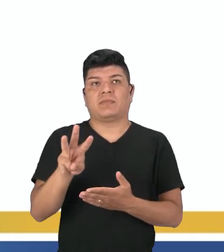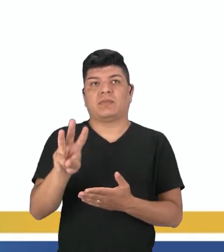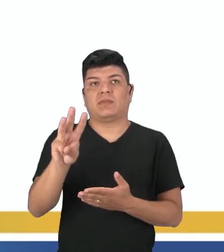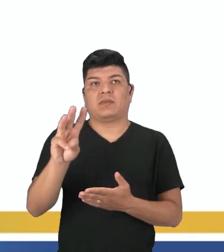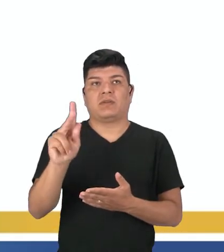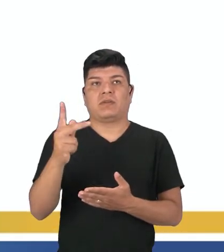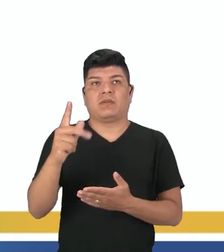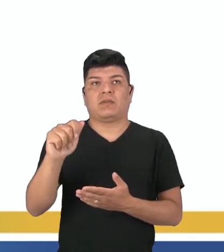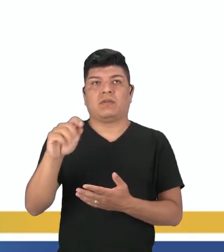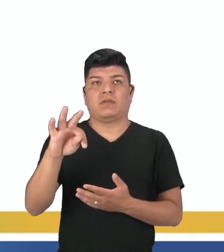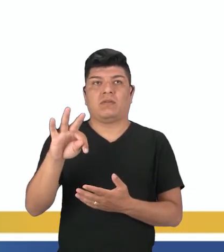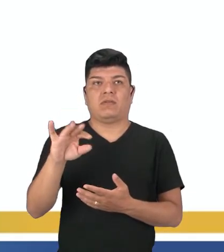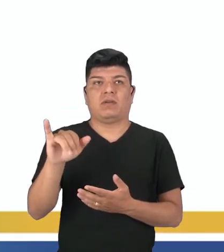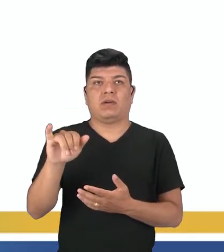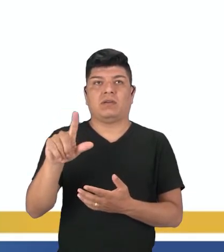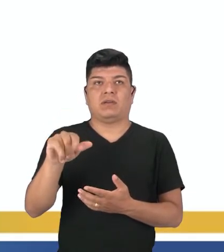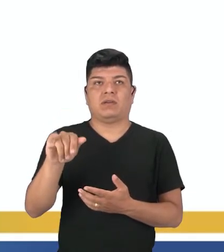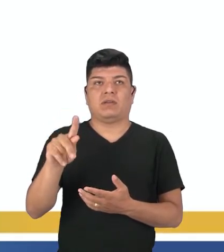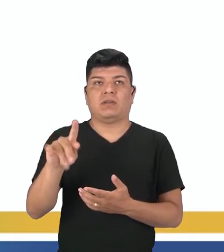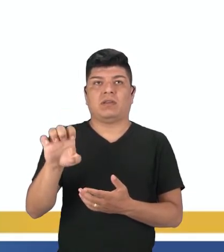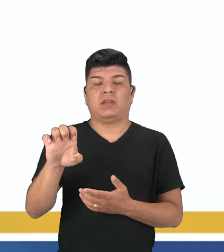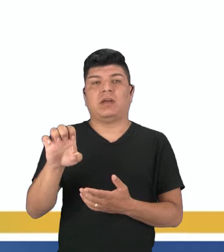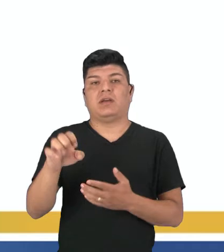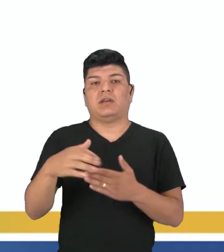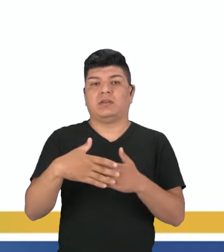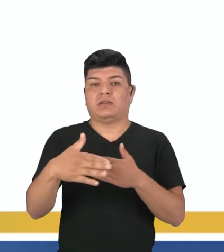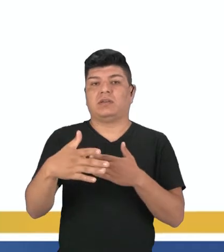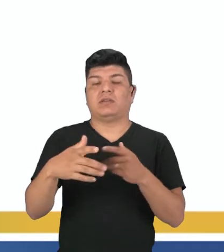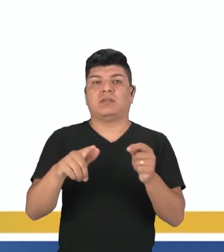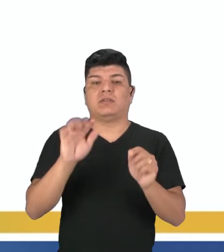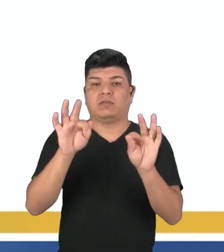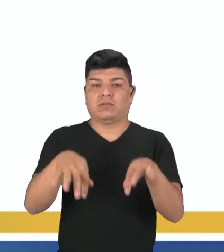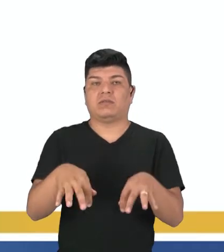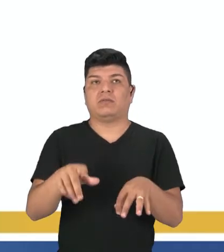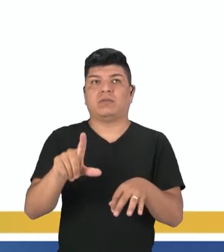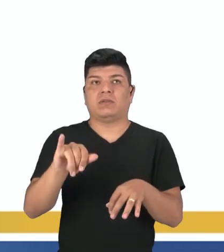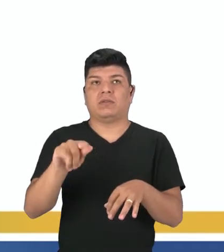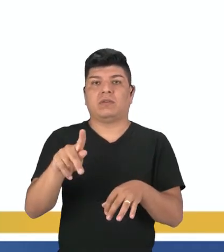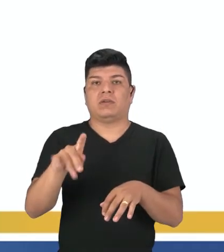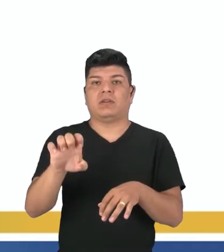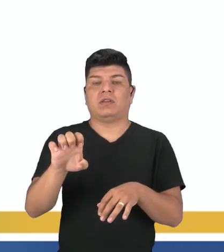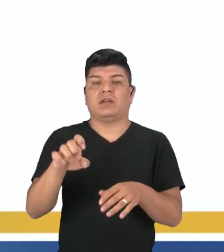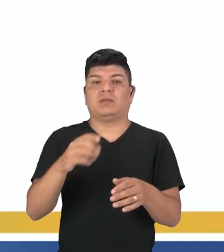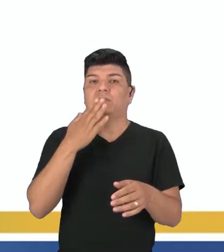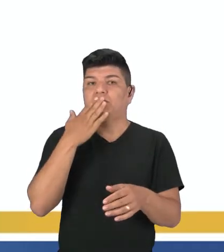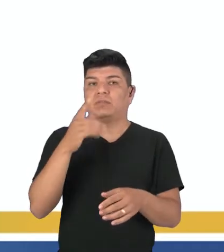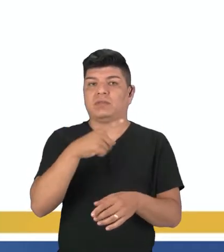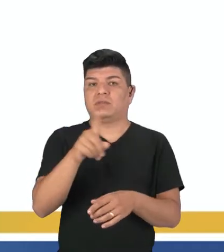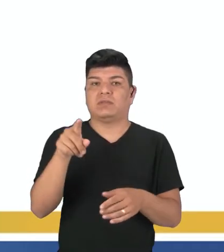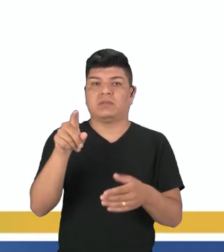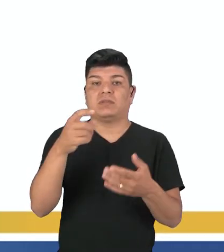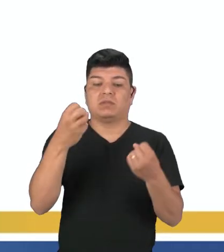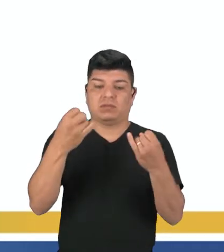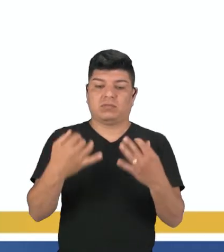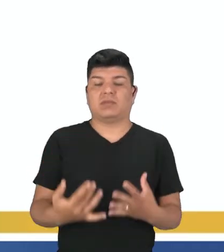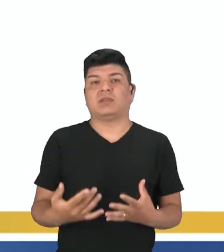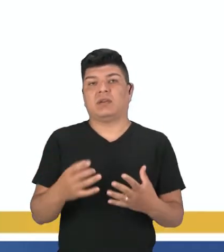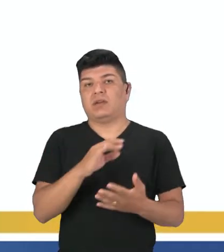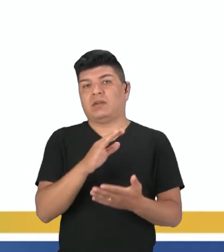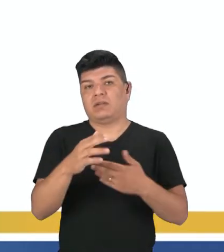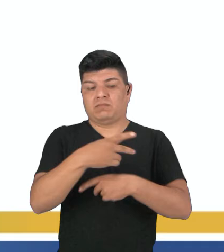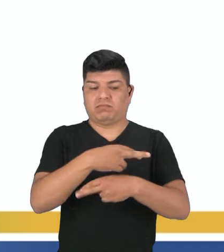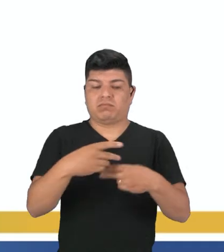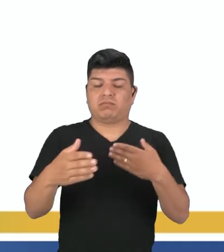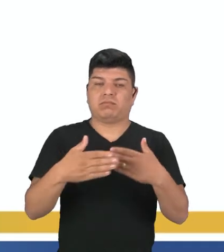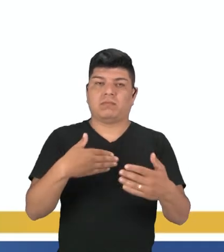junto com o like, nessa construção aí, o what no início e o like no final, a gente está pedindo para que descreva alguma